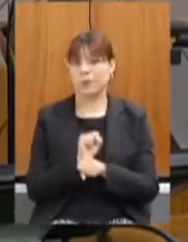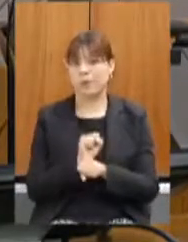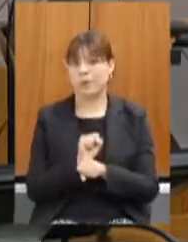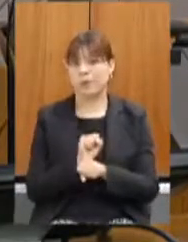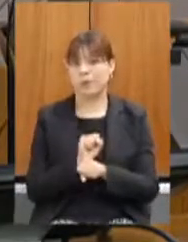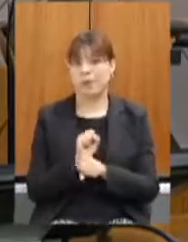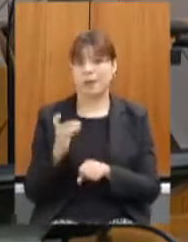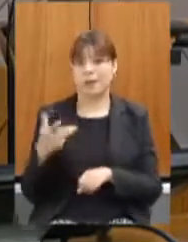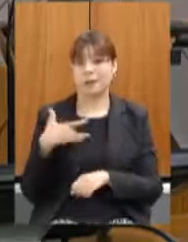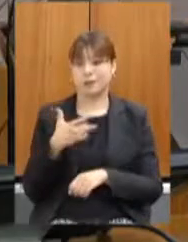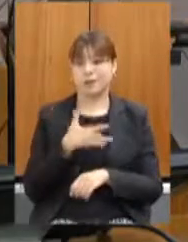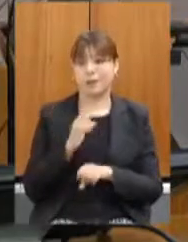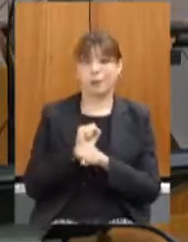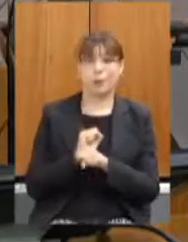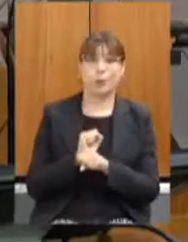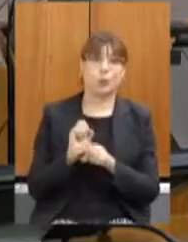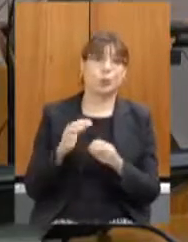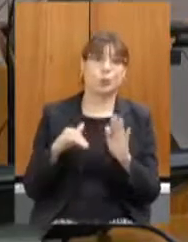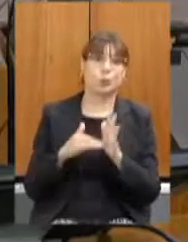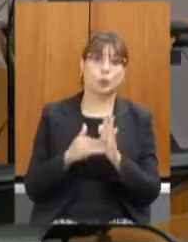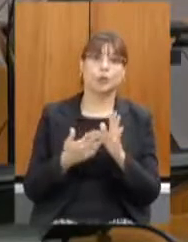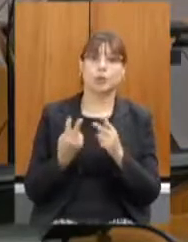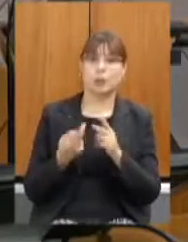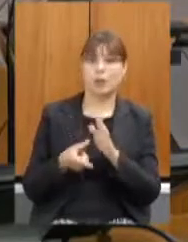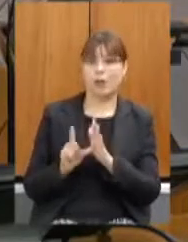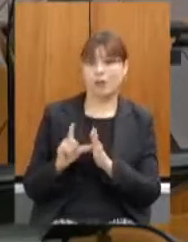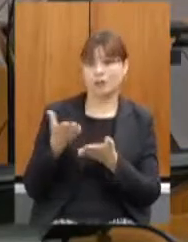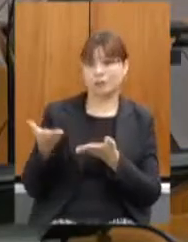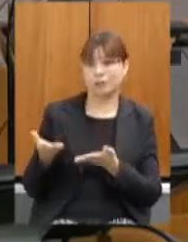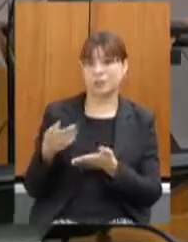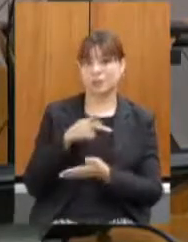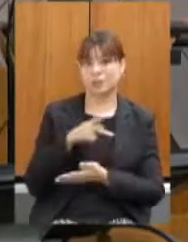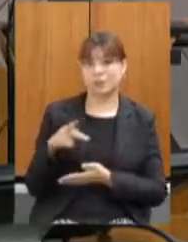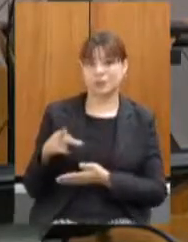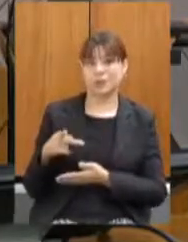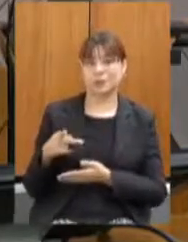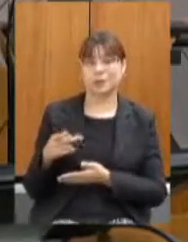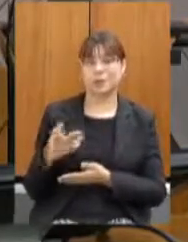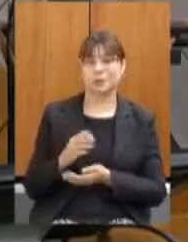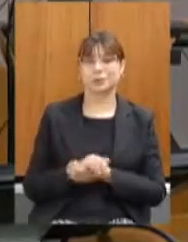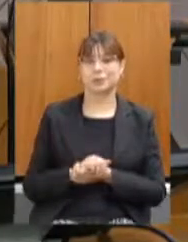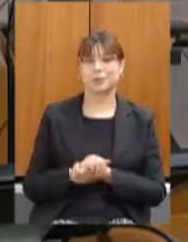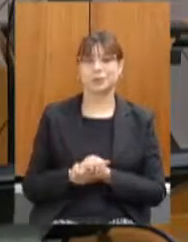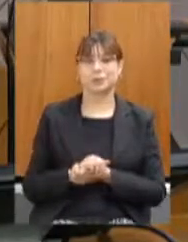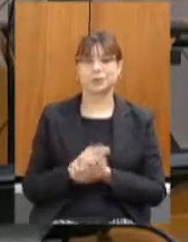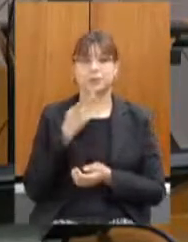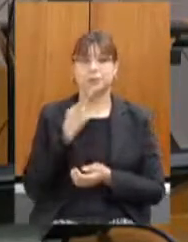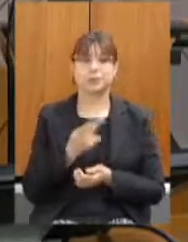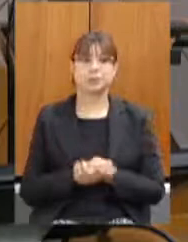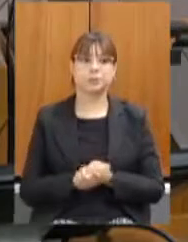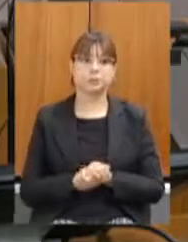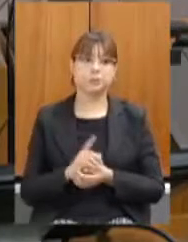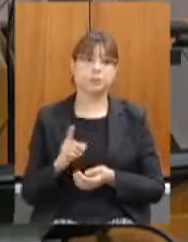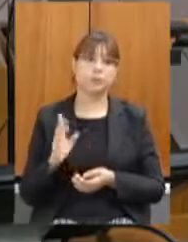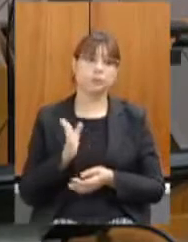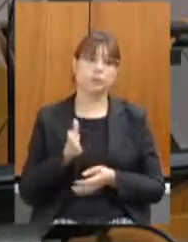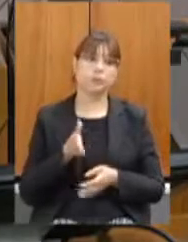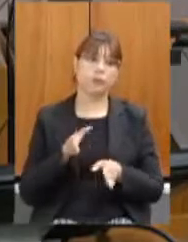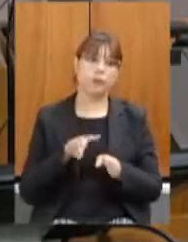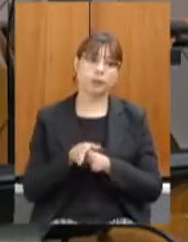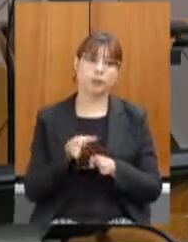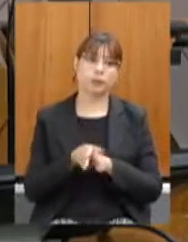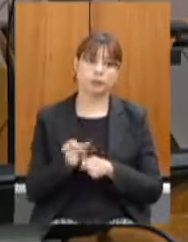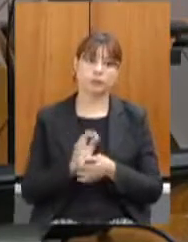restante da Saúde igual ao nosso Presidente Carlos Pimenta Falou então isso a retomada já está orientada mas isso